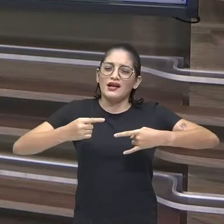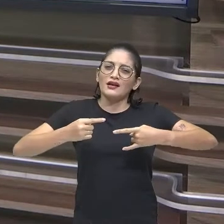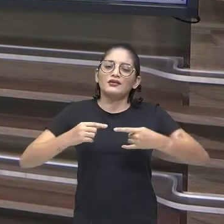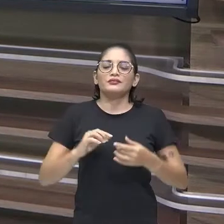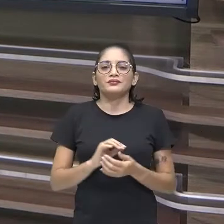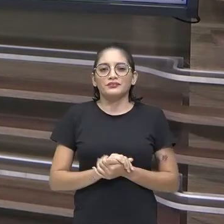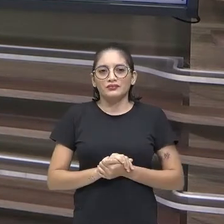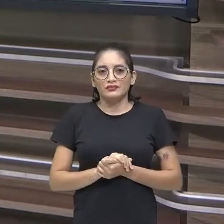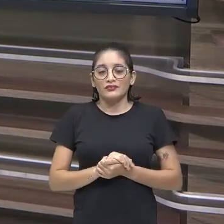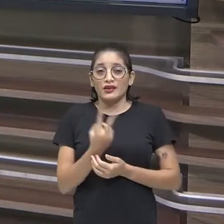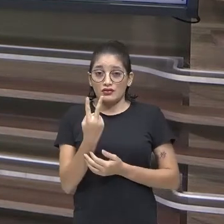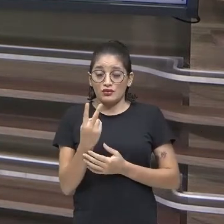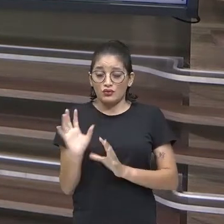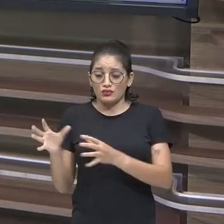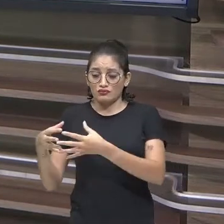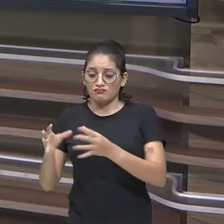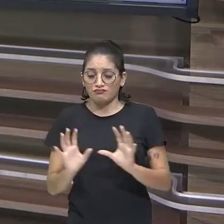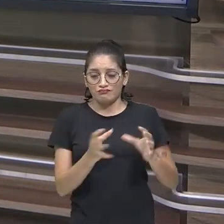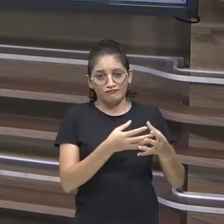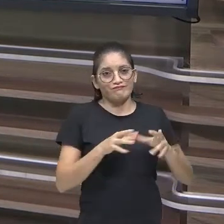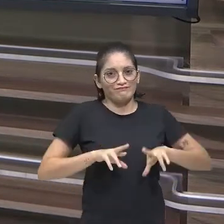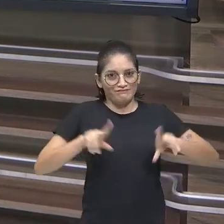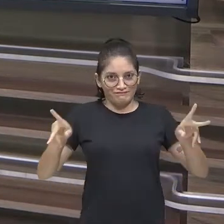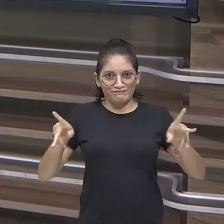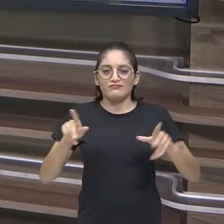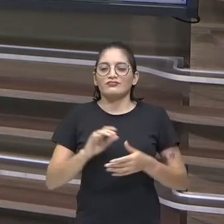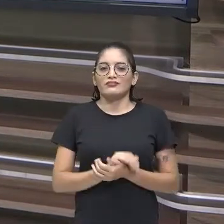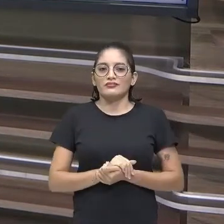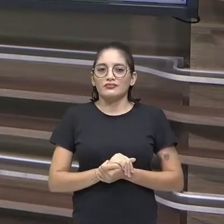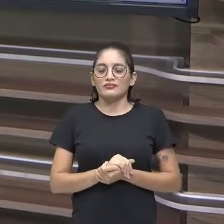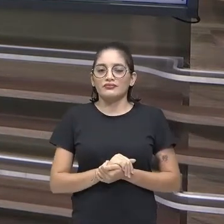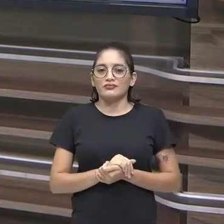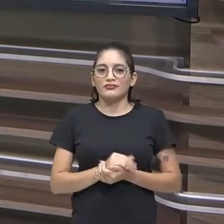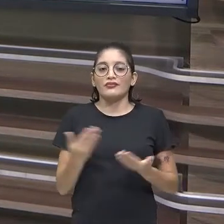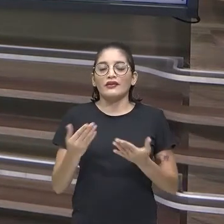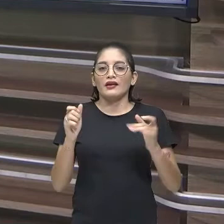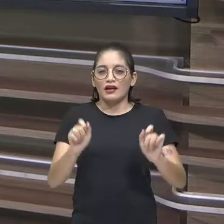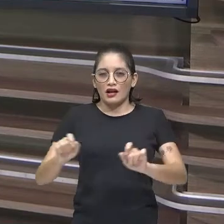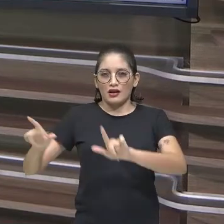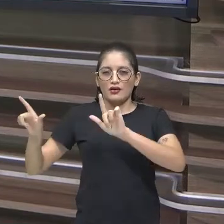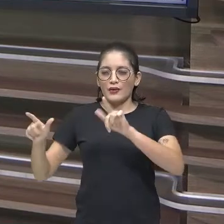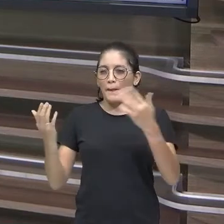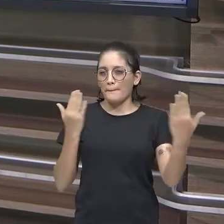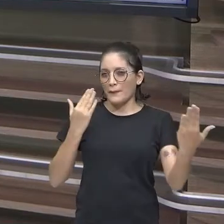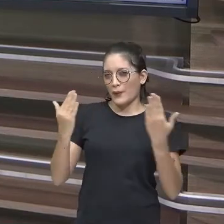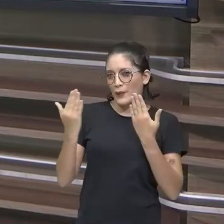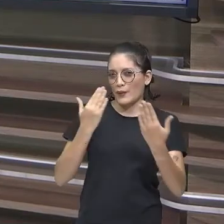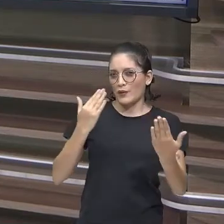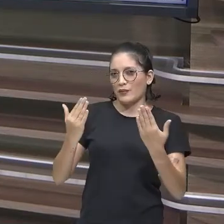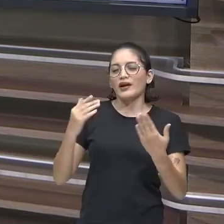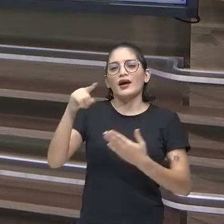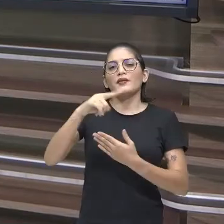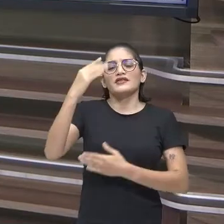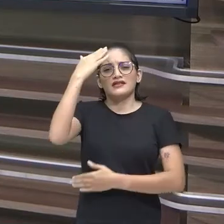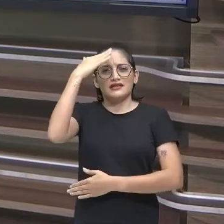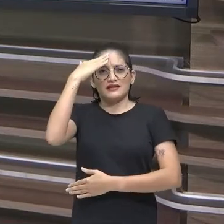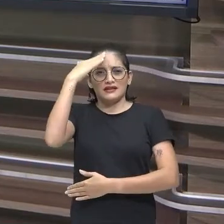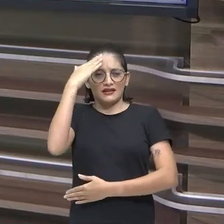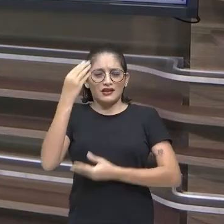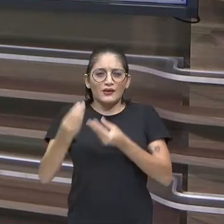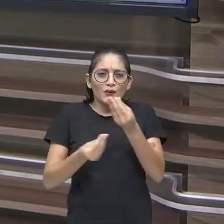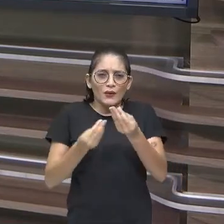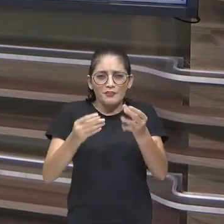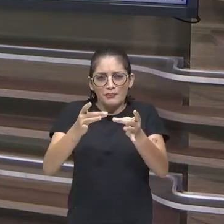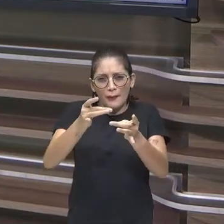dois grupos diferenciados, por assim dizer. Vamos agora ao quadro comparativo, para vocês aprenderem um pouco